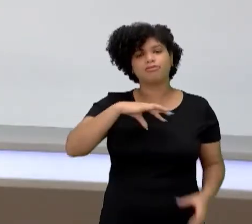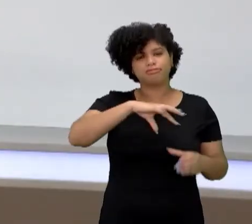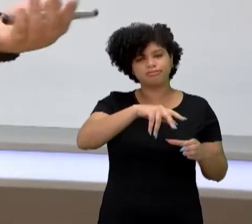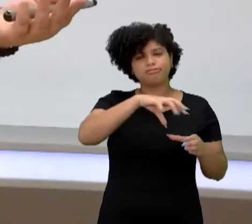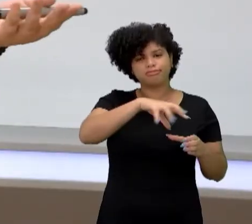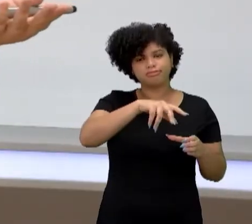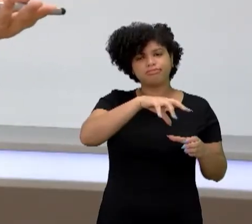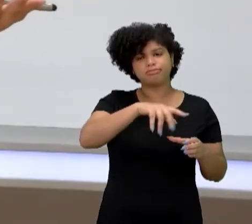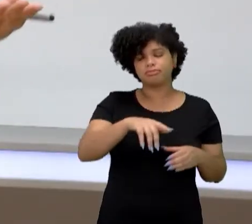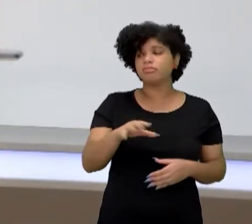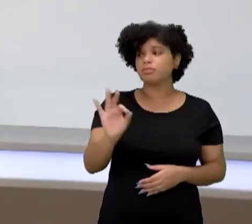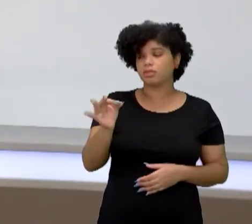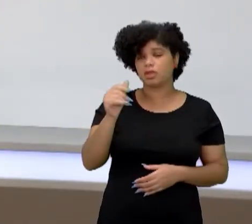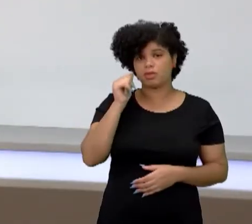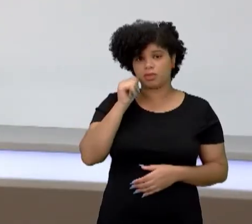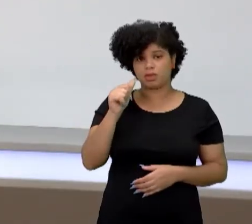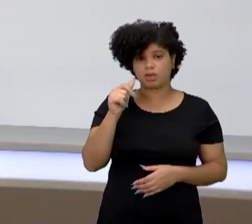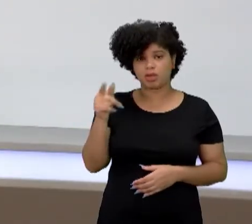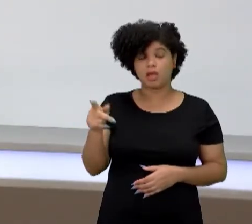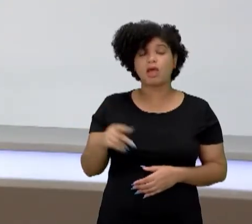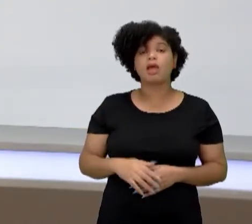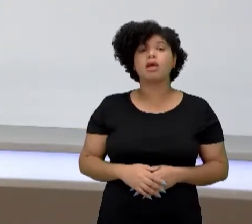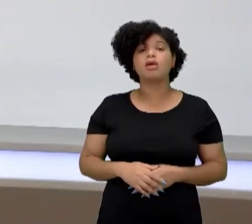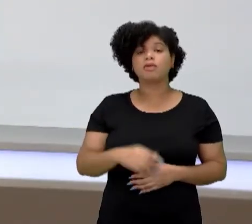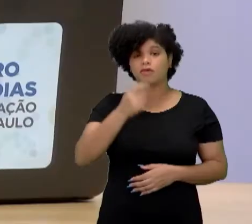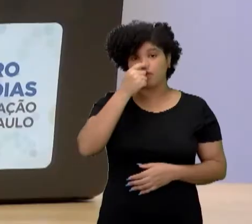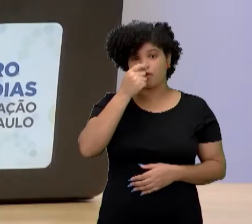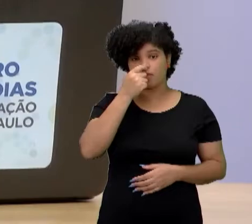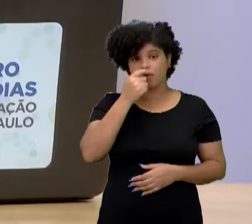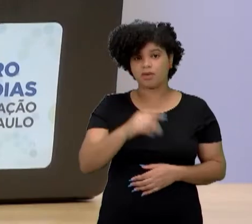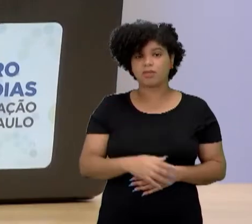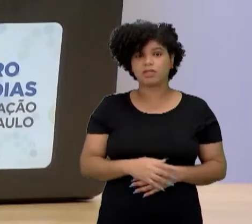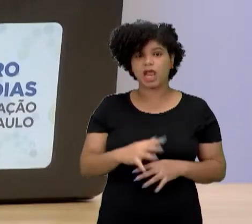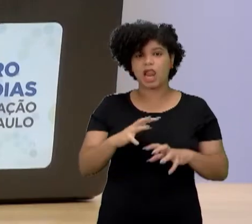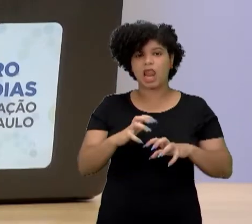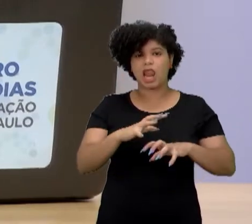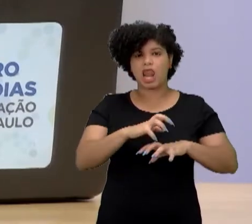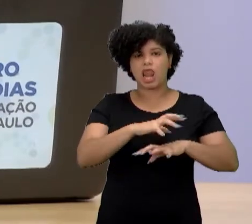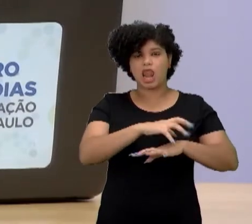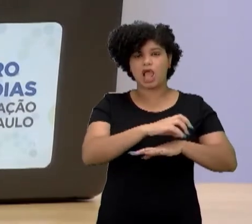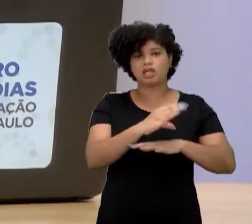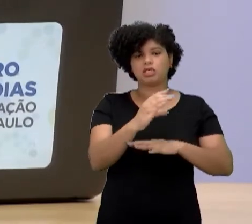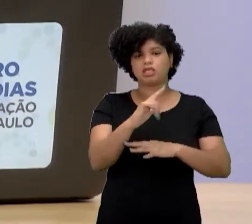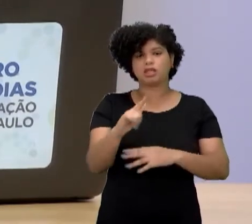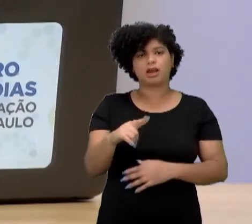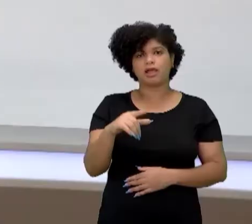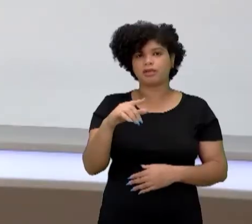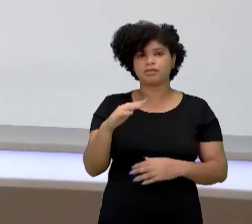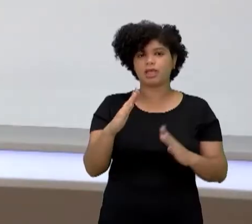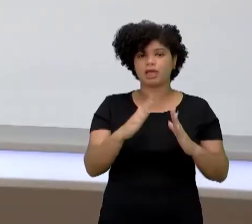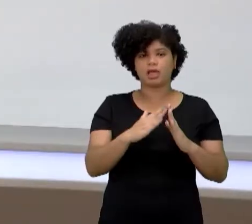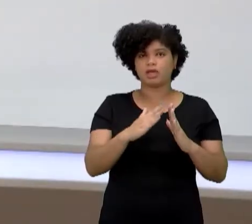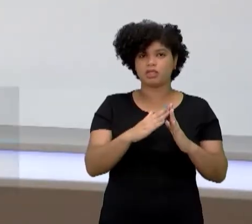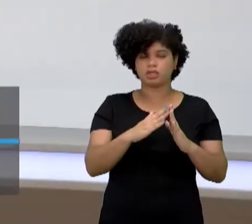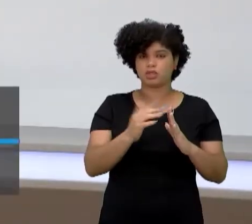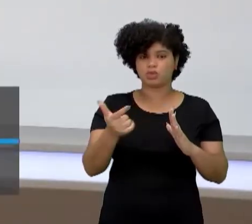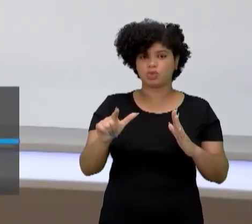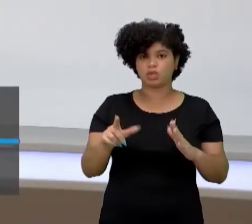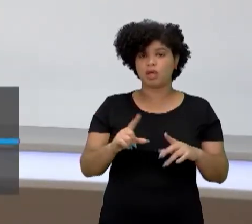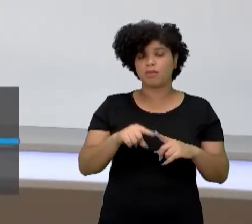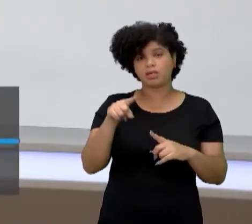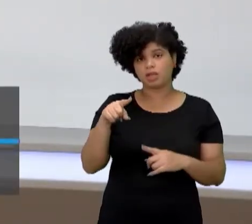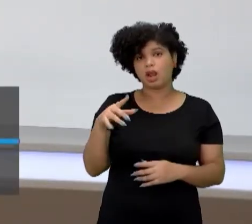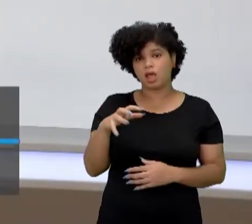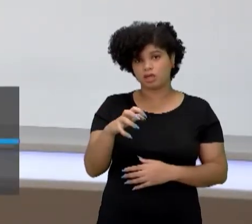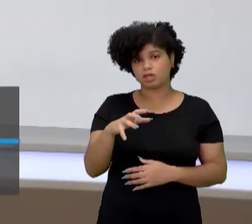porque a Fabiana, ela é alérgica a cloro. Eu já nem tenho em casa mais, né? Porque eu sou alérgica, mas enfim. Se ela é uma pessoa que é alérgica e